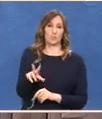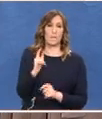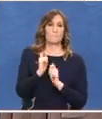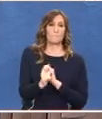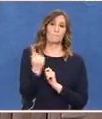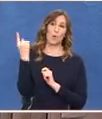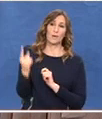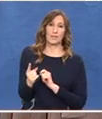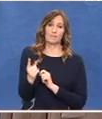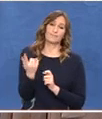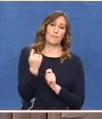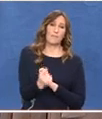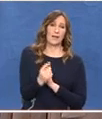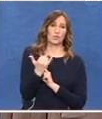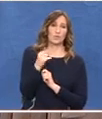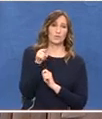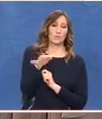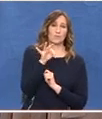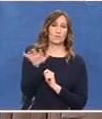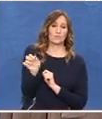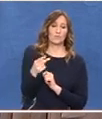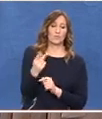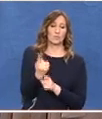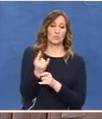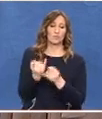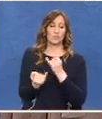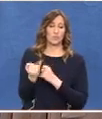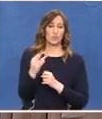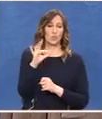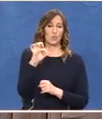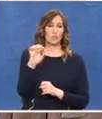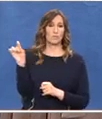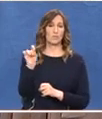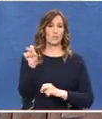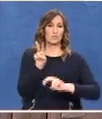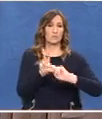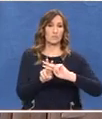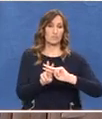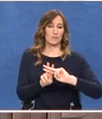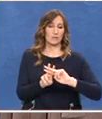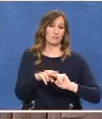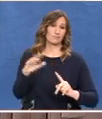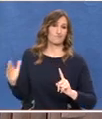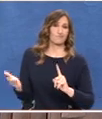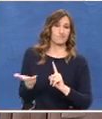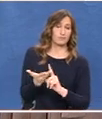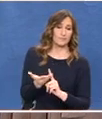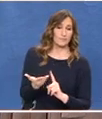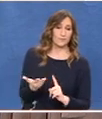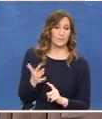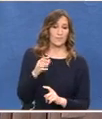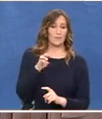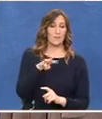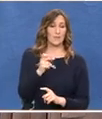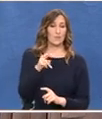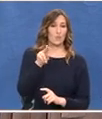euros a Pedro Stress, uma pena que substitui os 8 meses de pena de prisão que tinha sido então condenado. Estamos a falar de Manuel